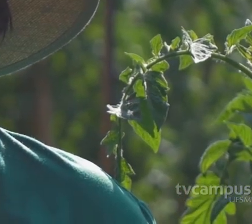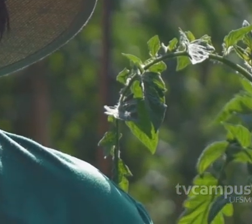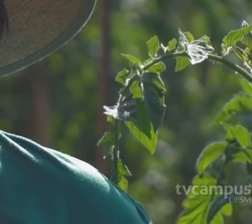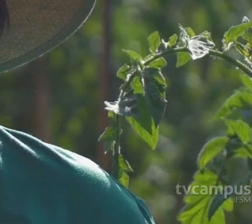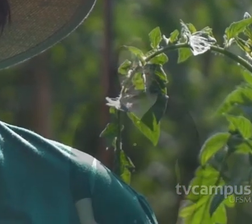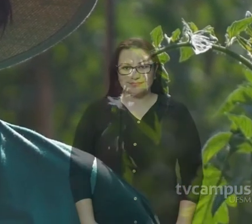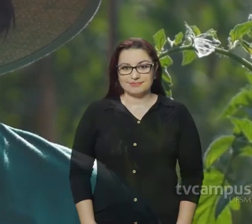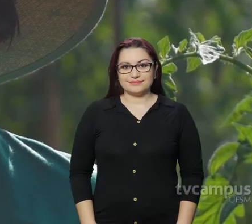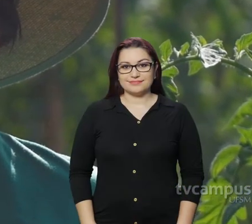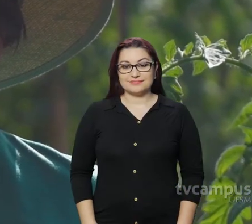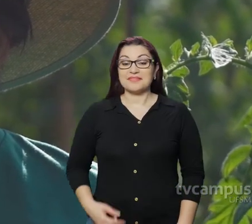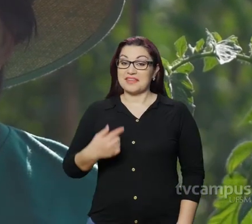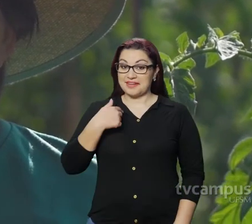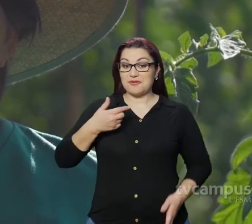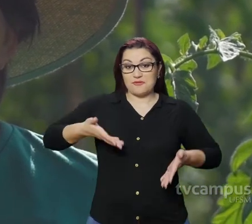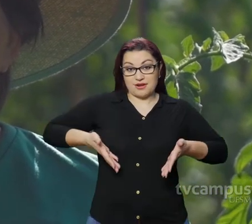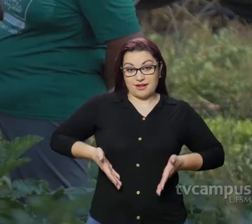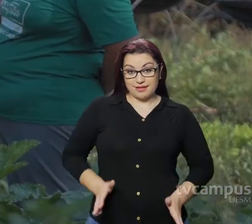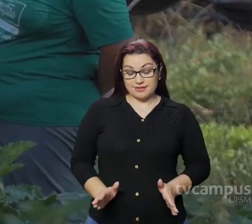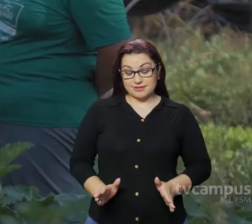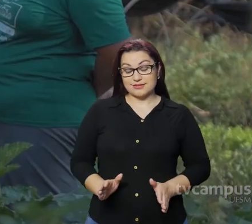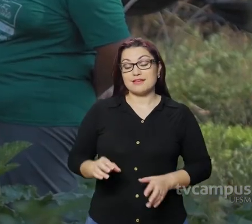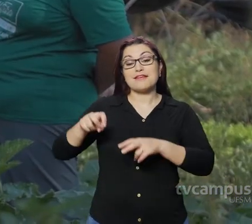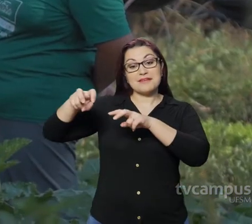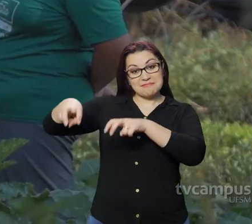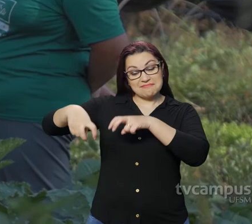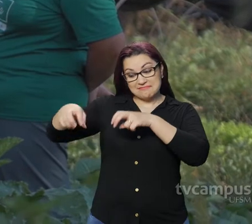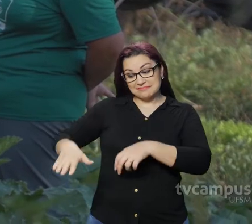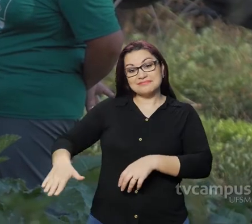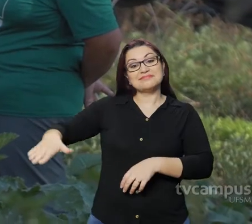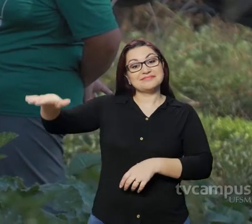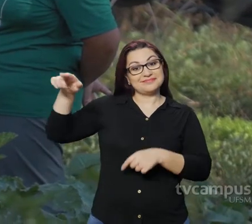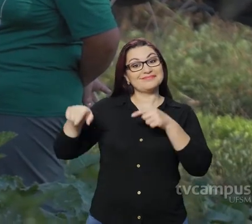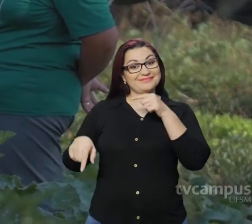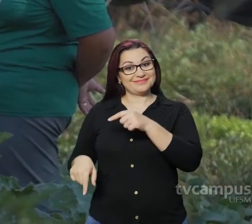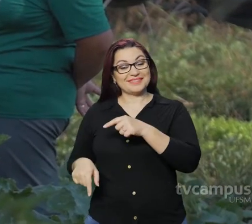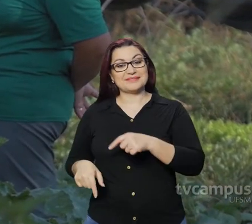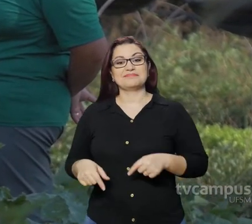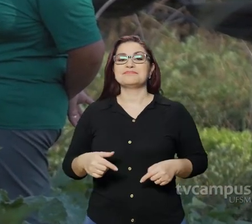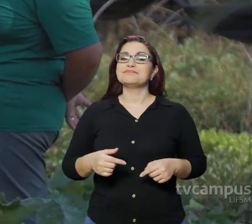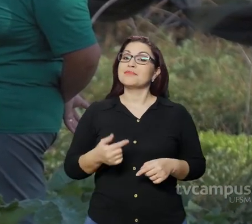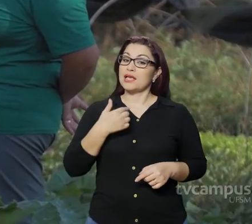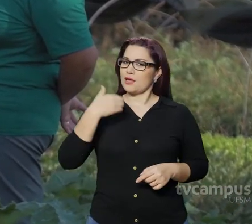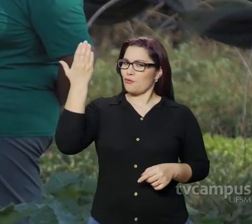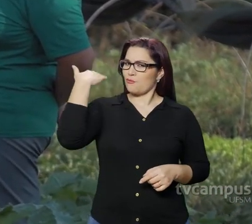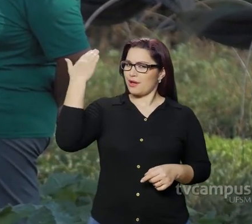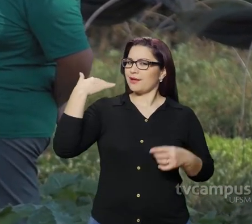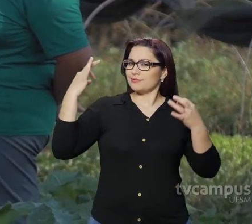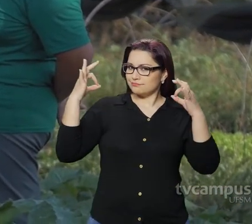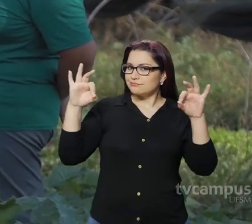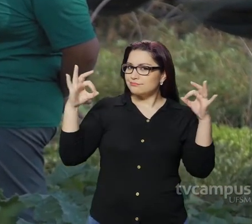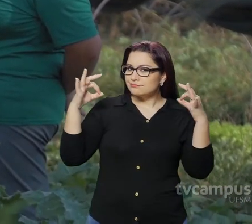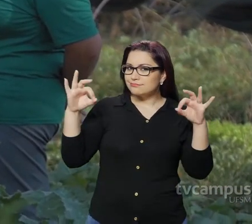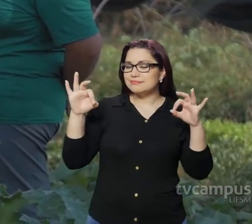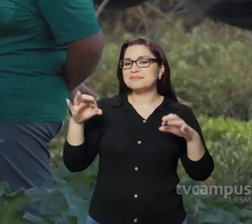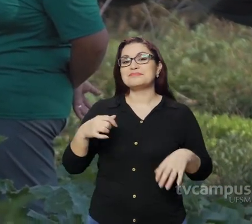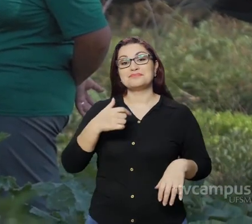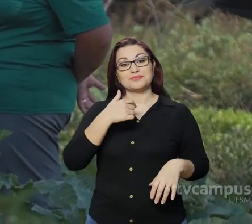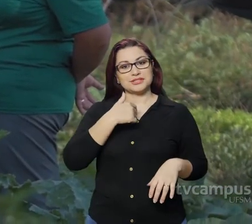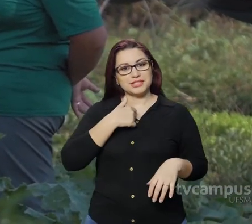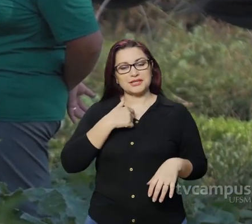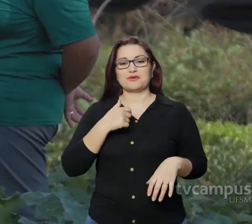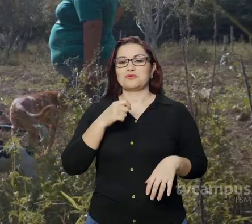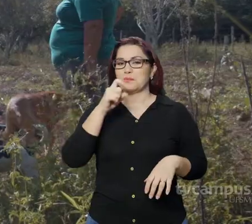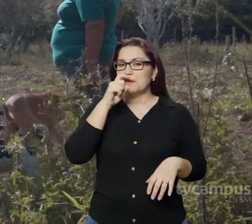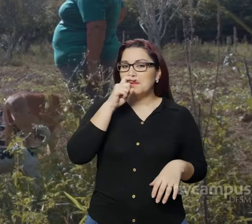Nasci e me criei na lavoura, né? Só que quando eu era solteira, nós plantávamos, o meu finado pai e a